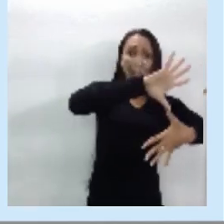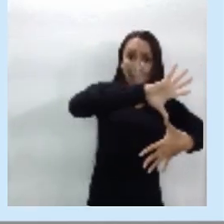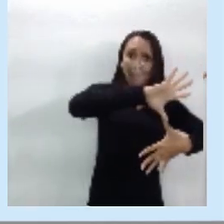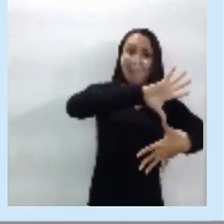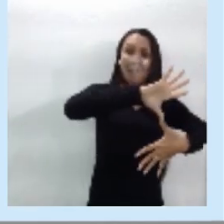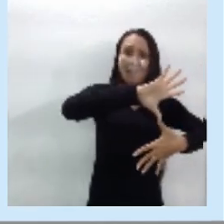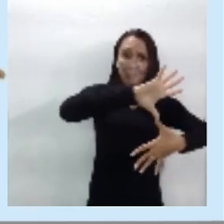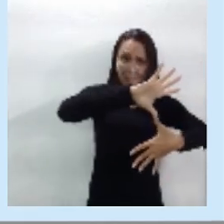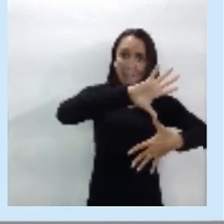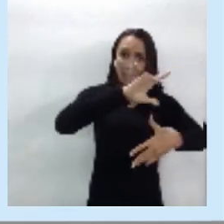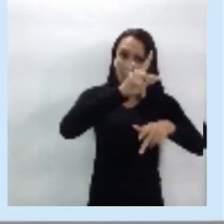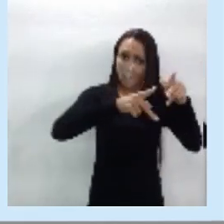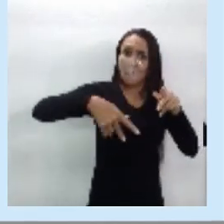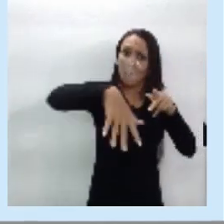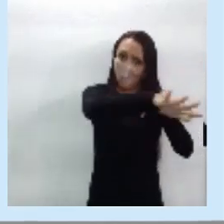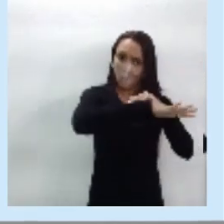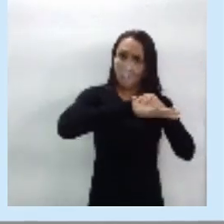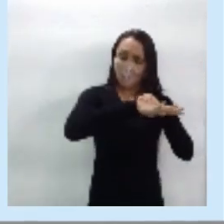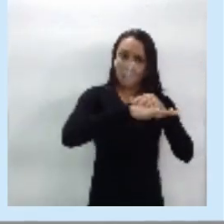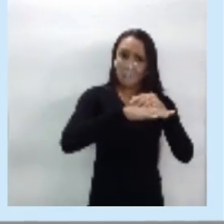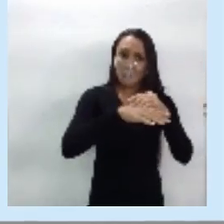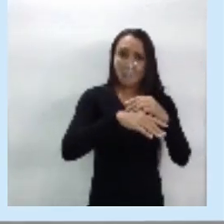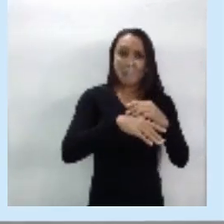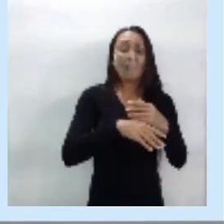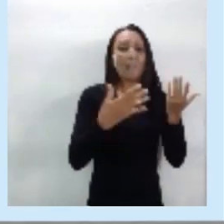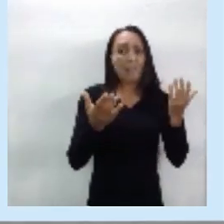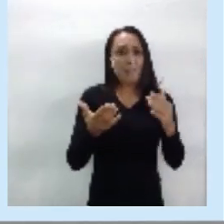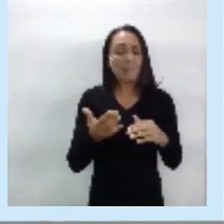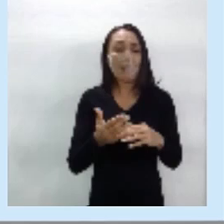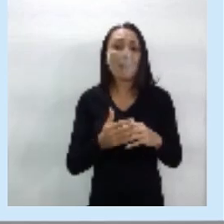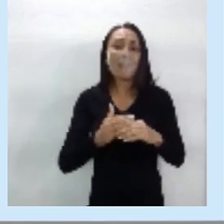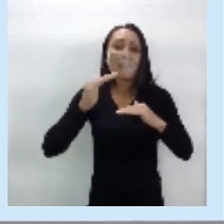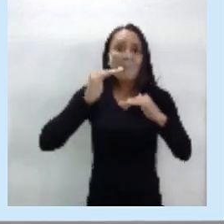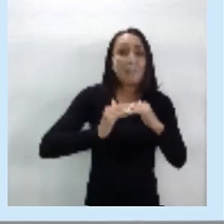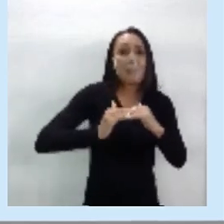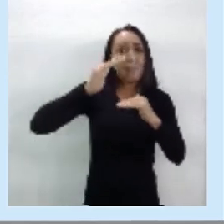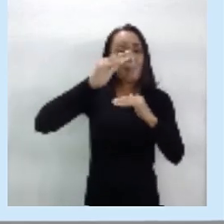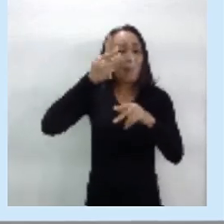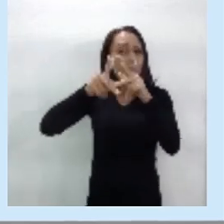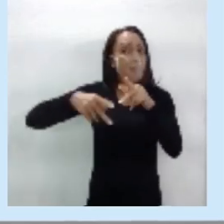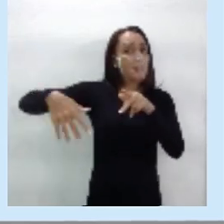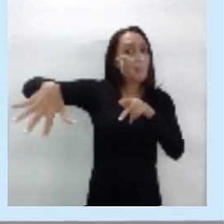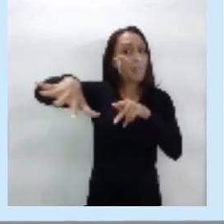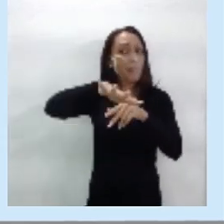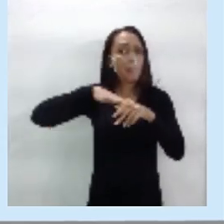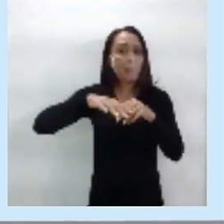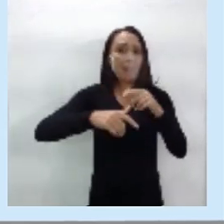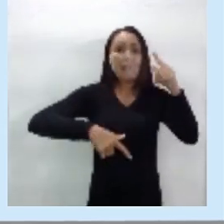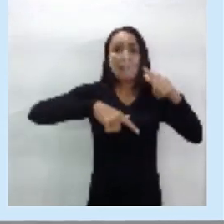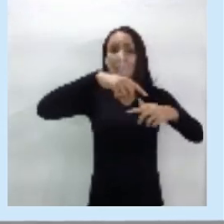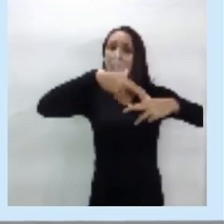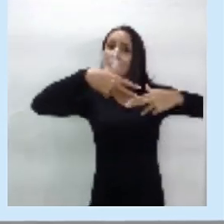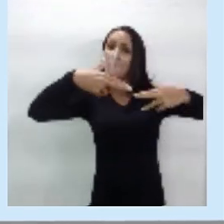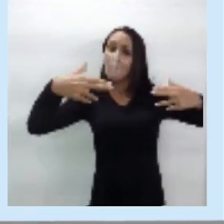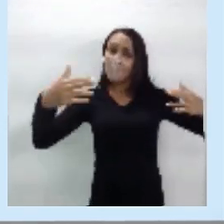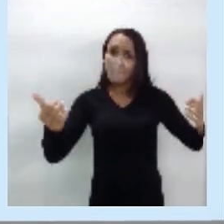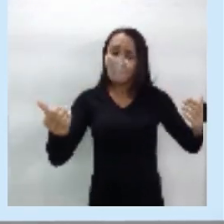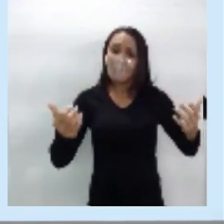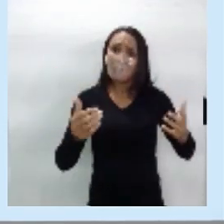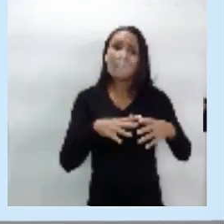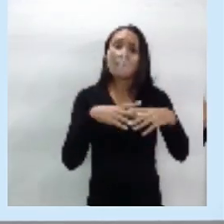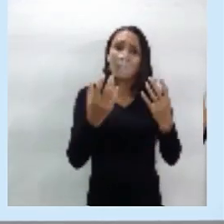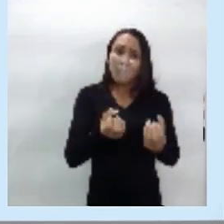americano no sentido de povoamento. Então eles tinham mais povoamento e automaticamente esses recursos naturais de tanto